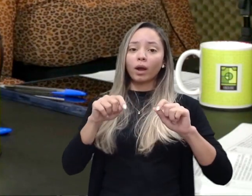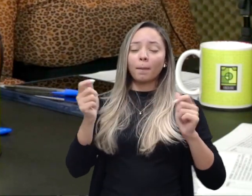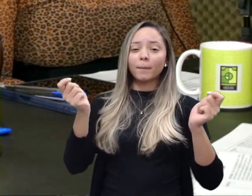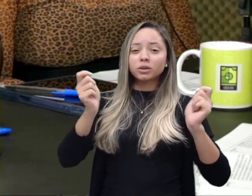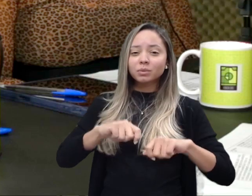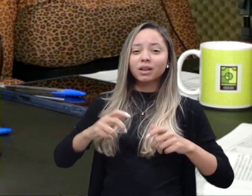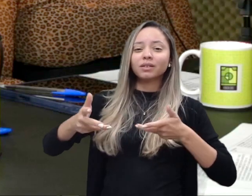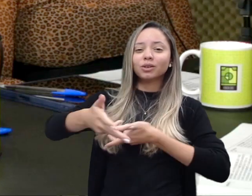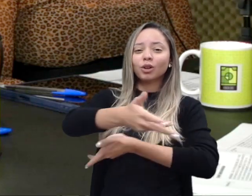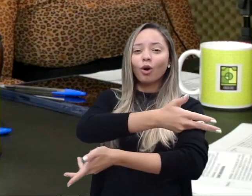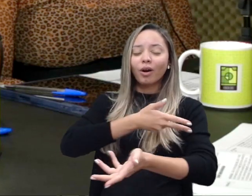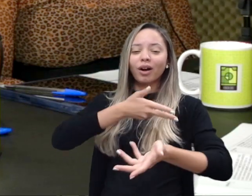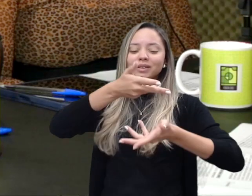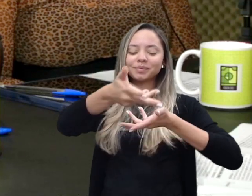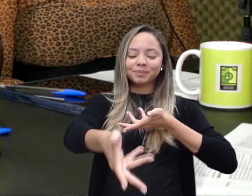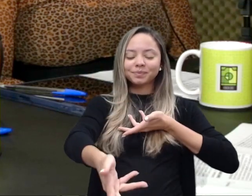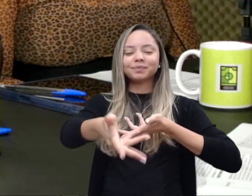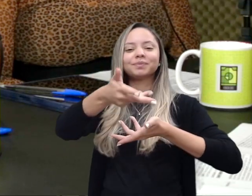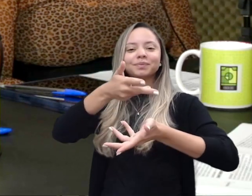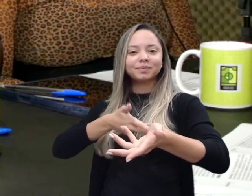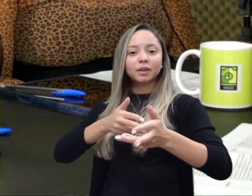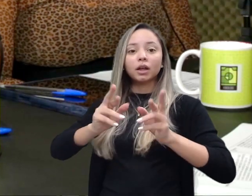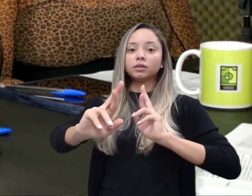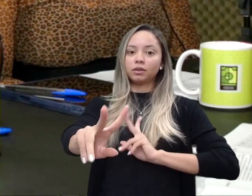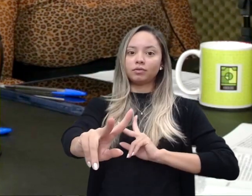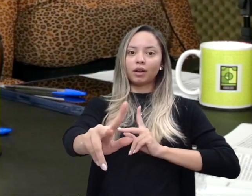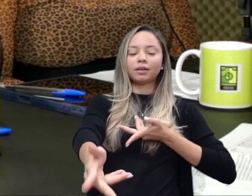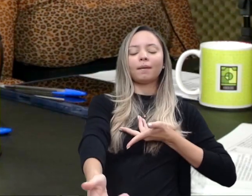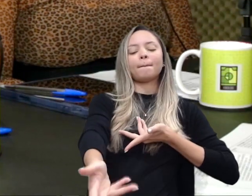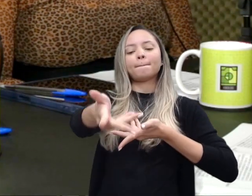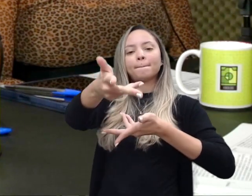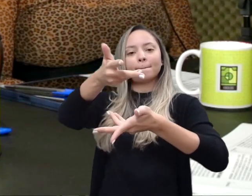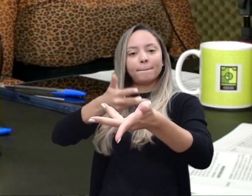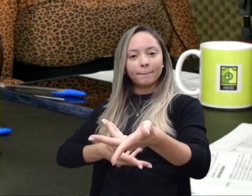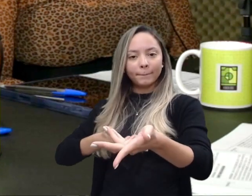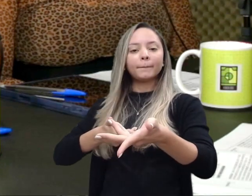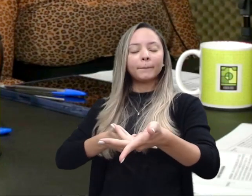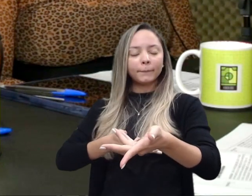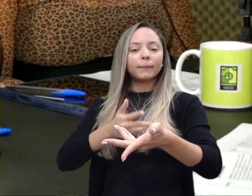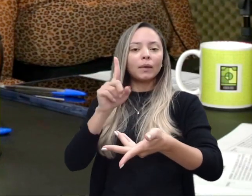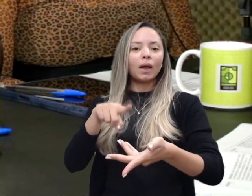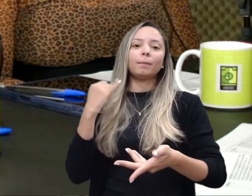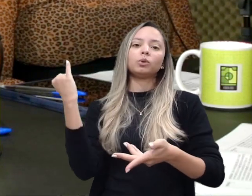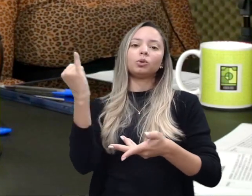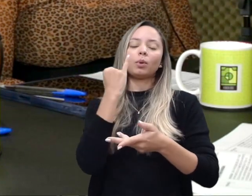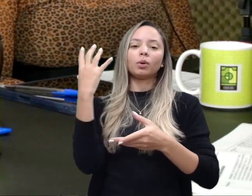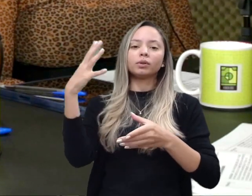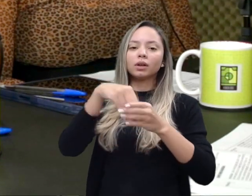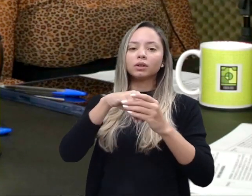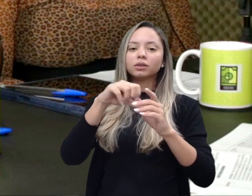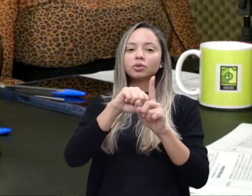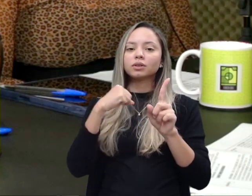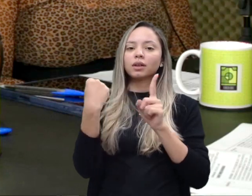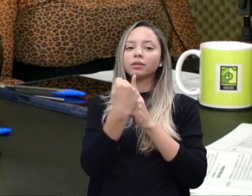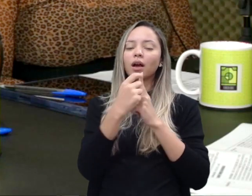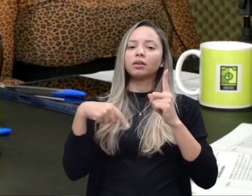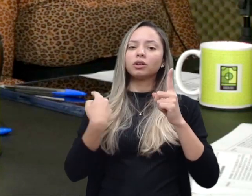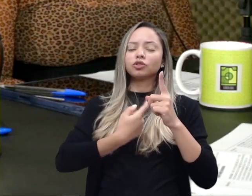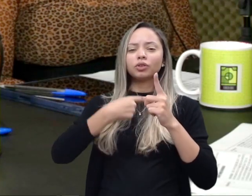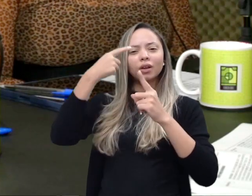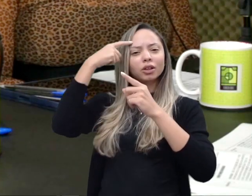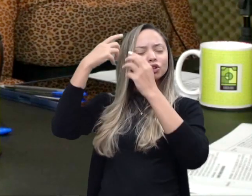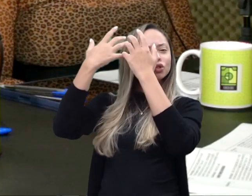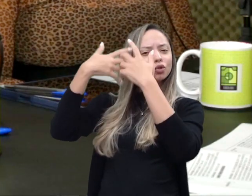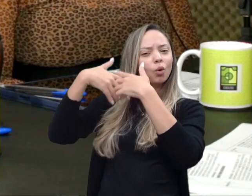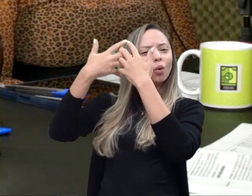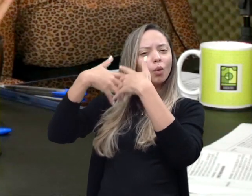troca com os diferentes, traz um aprendizado e uma grandeza para a gente enquanto sociedade. A gente questiona em algumas